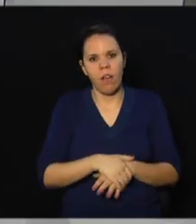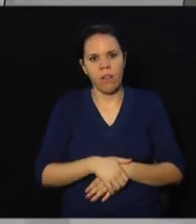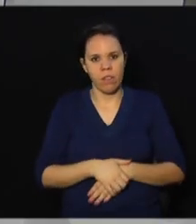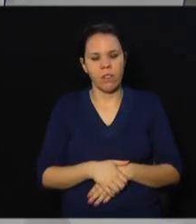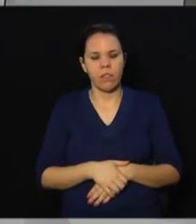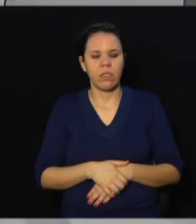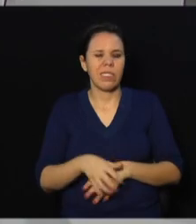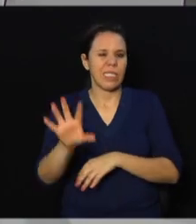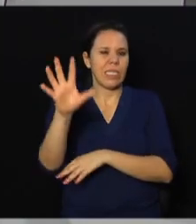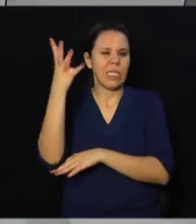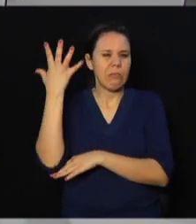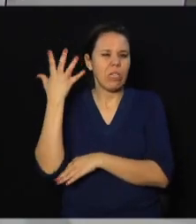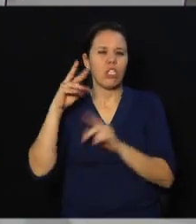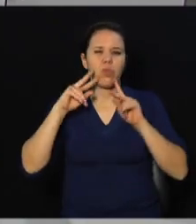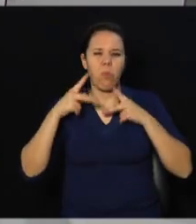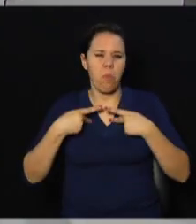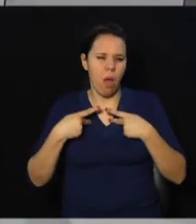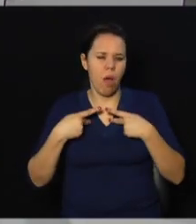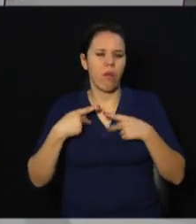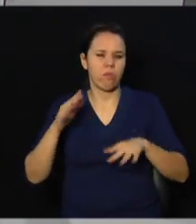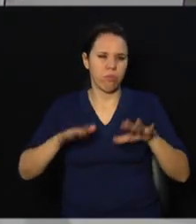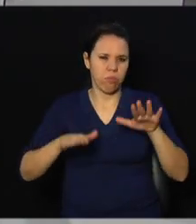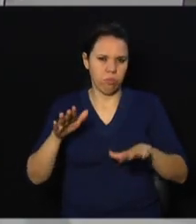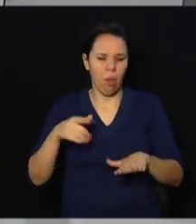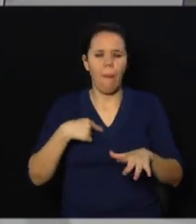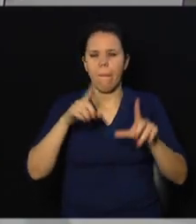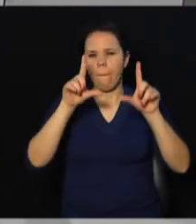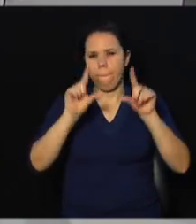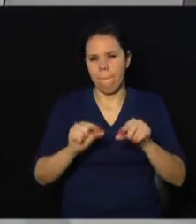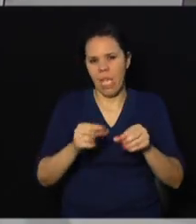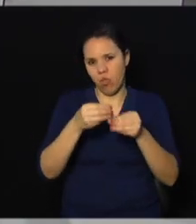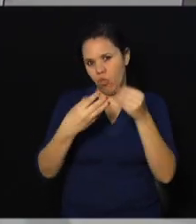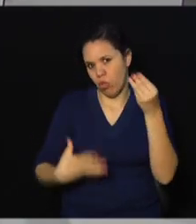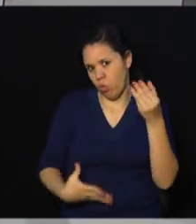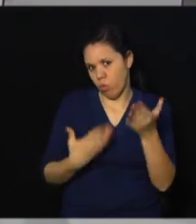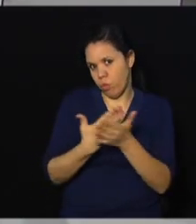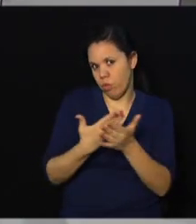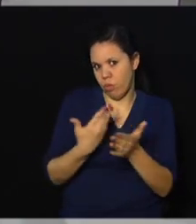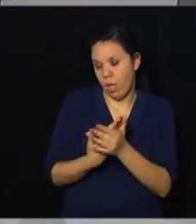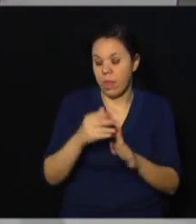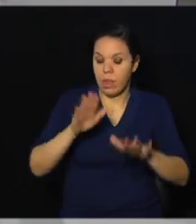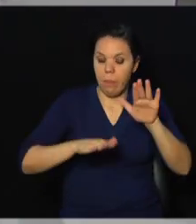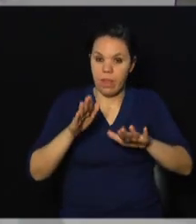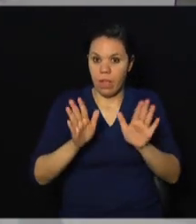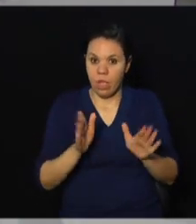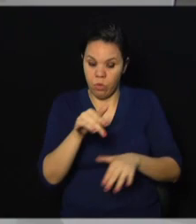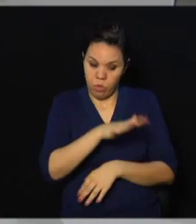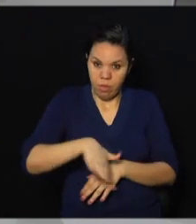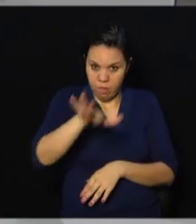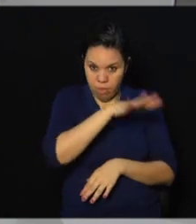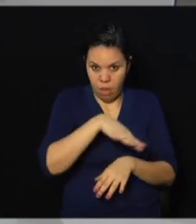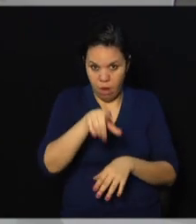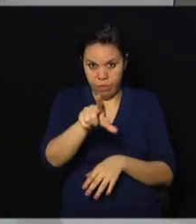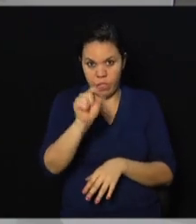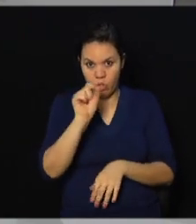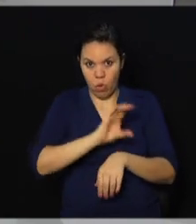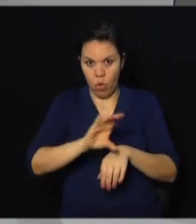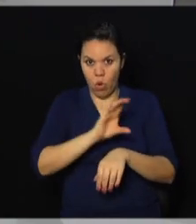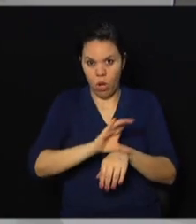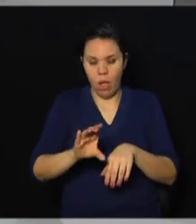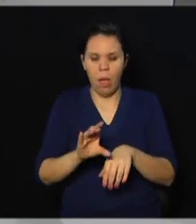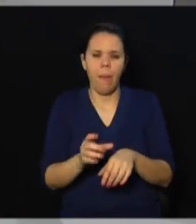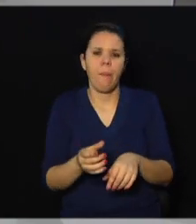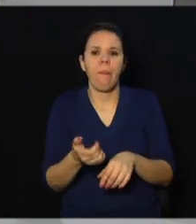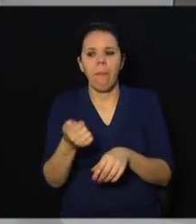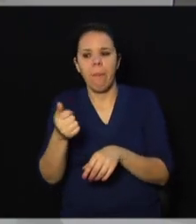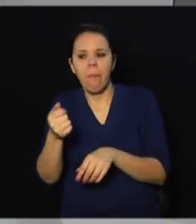nas naturezas, as humanas, a gente vai ter menos coisa para estudar, né? Dependendo da área que você for seguir, você vai ter aquilo específico. Então, um pouco menos de